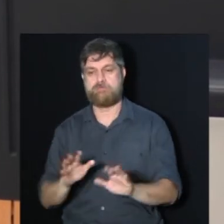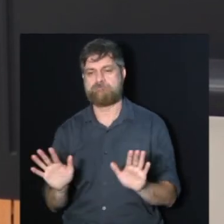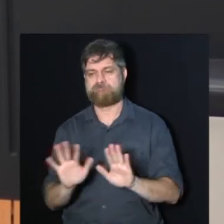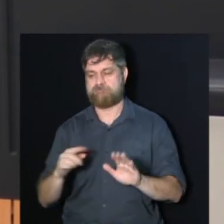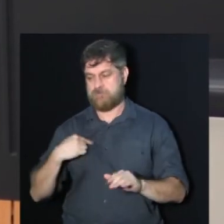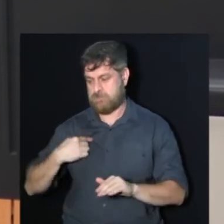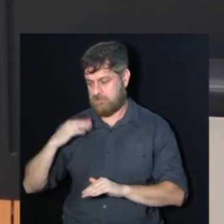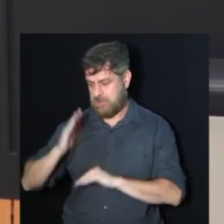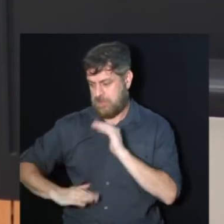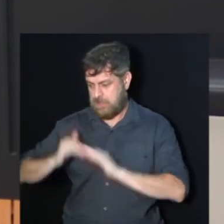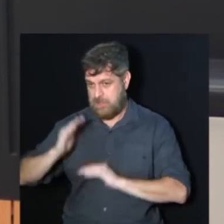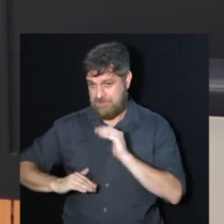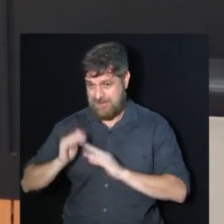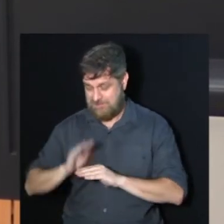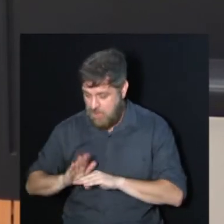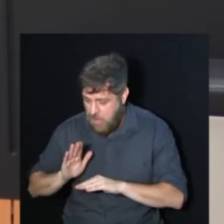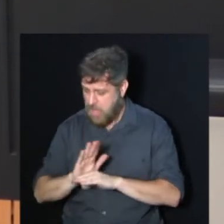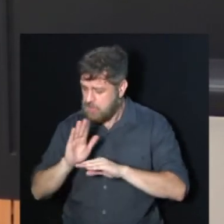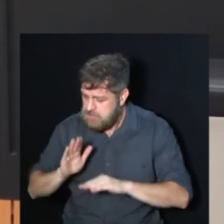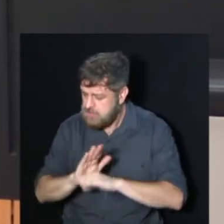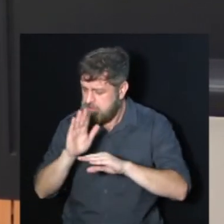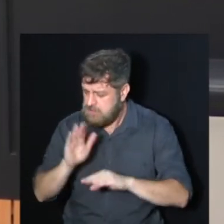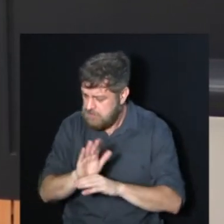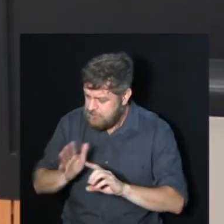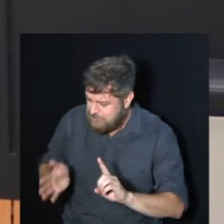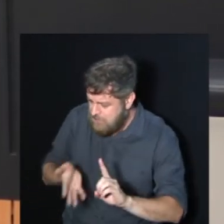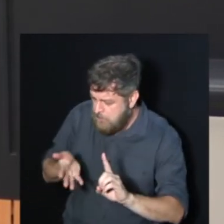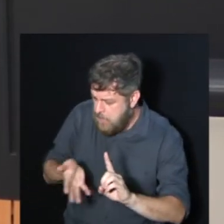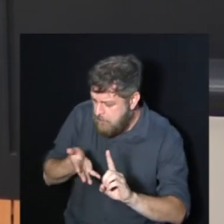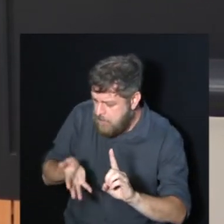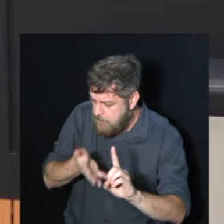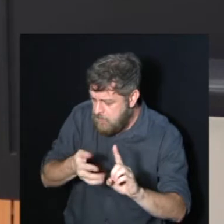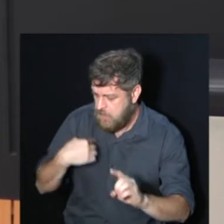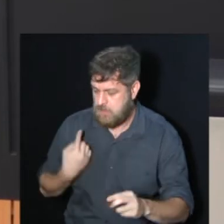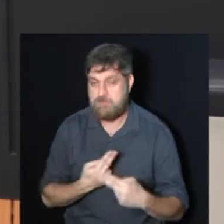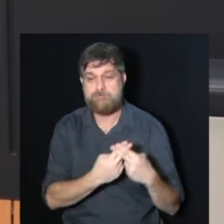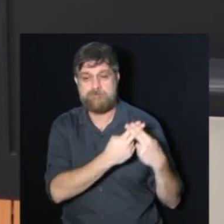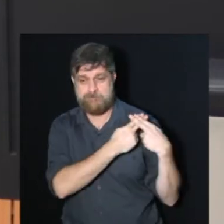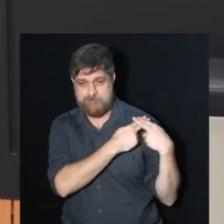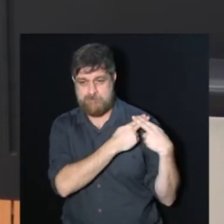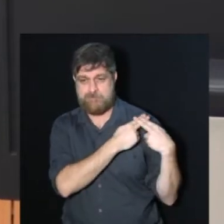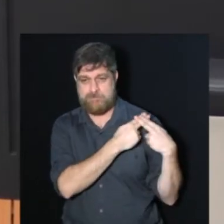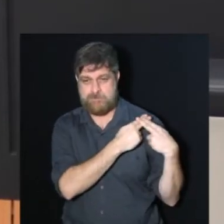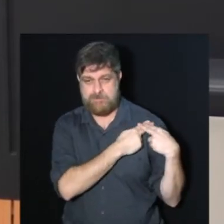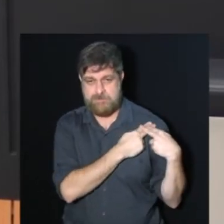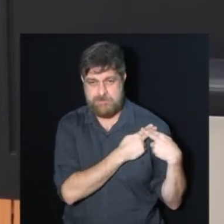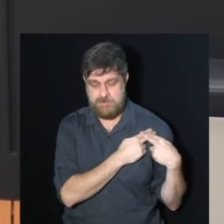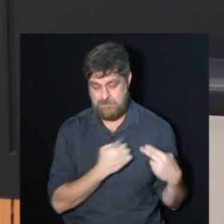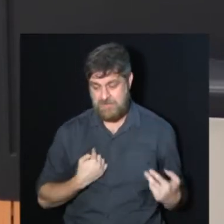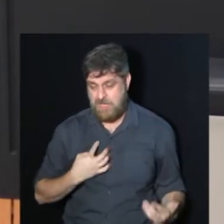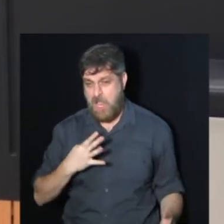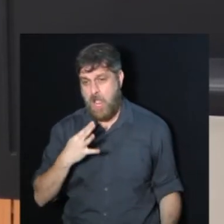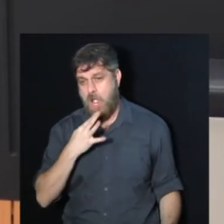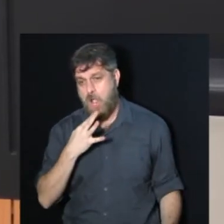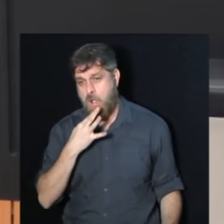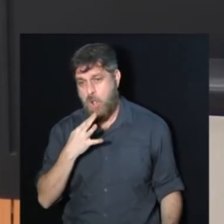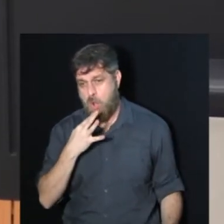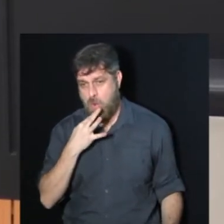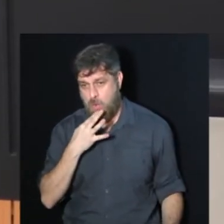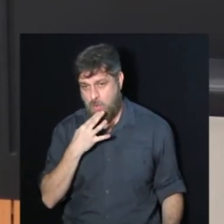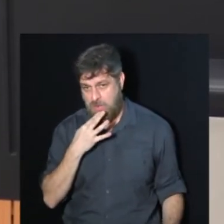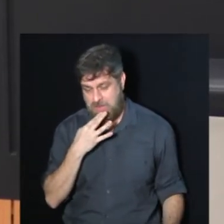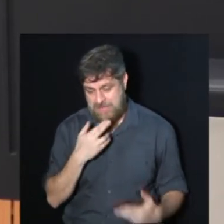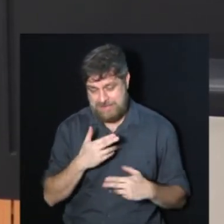ações auxiliam para esse caminho. A nossa responsabilidade como conhecedores dessas